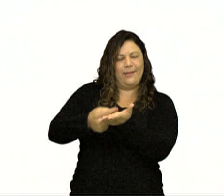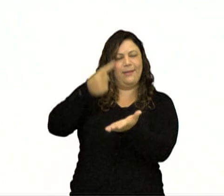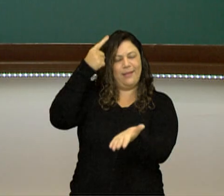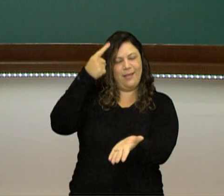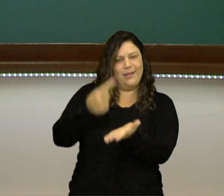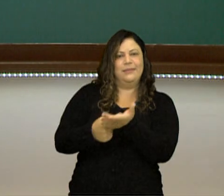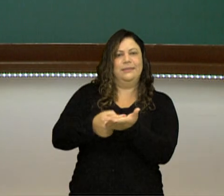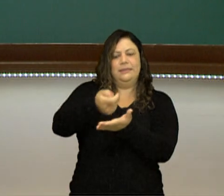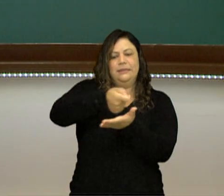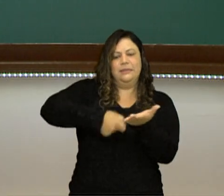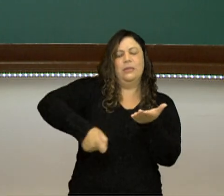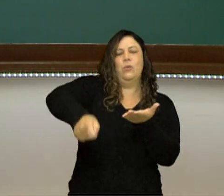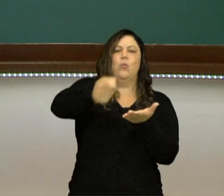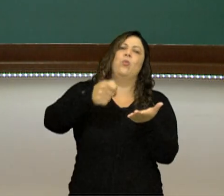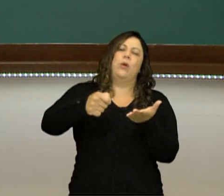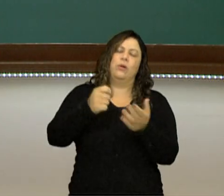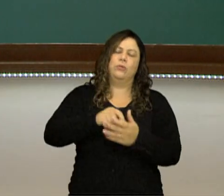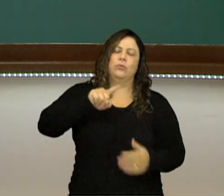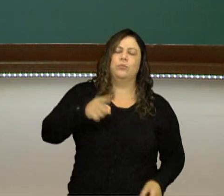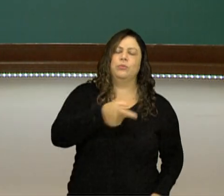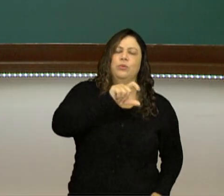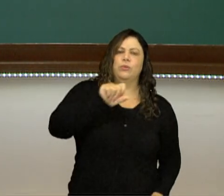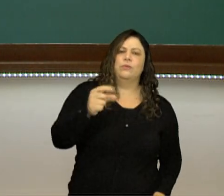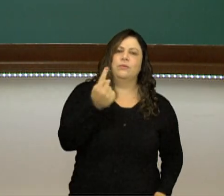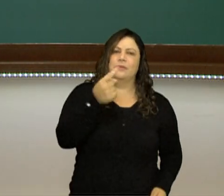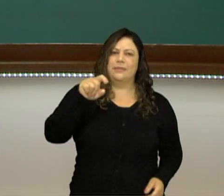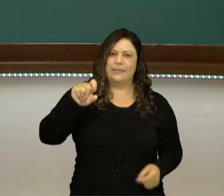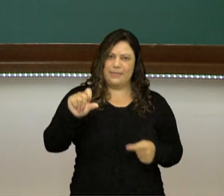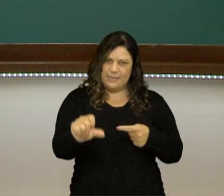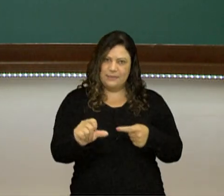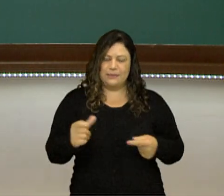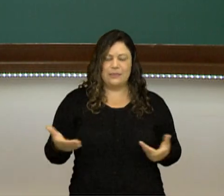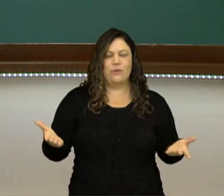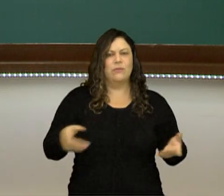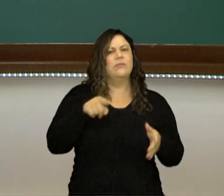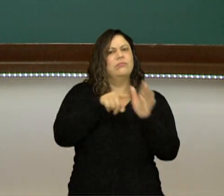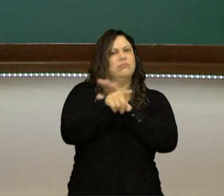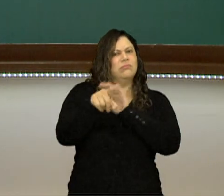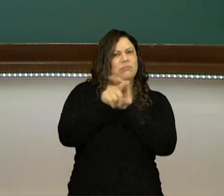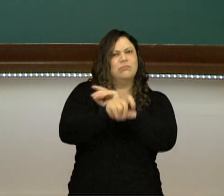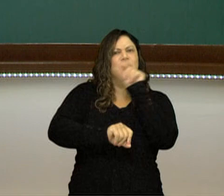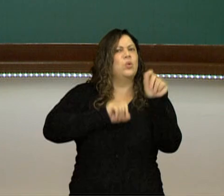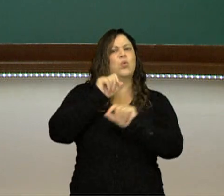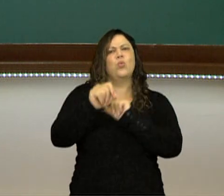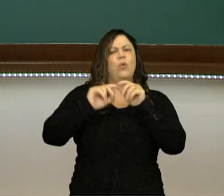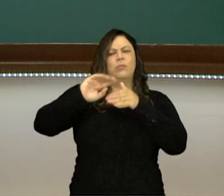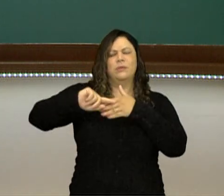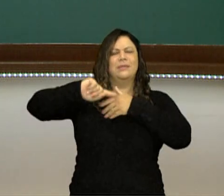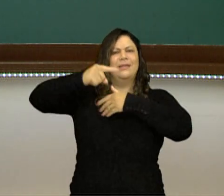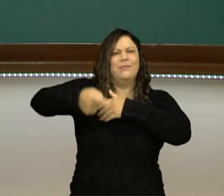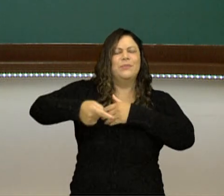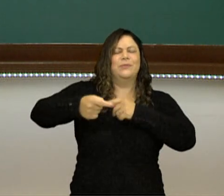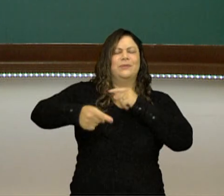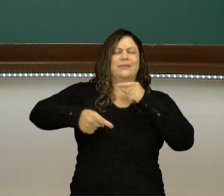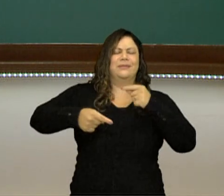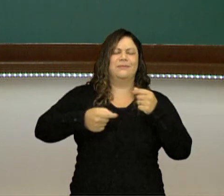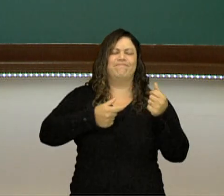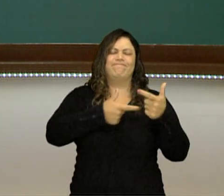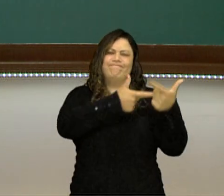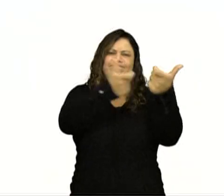no ano de 1919. Certo? Você já se perguntou como após tanta destruição